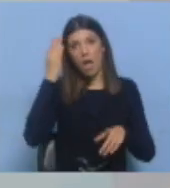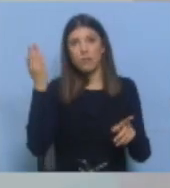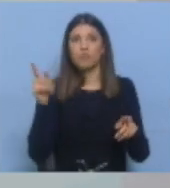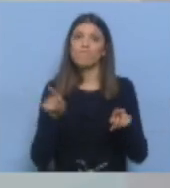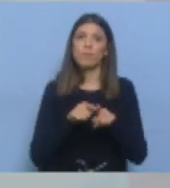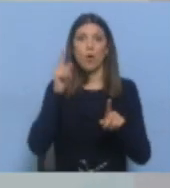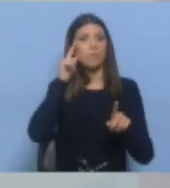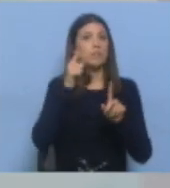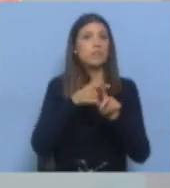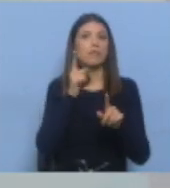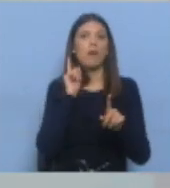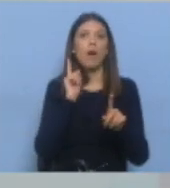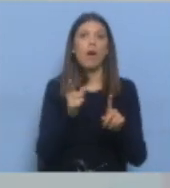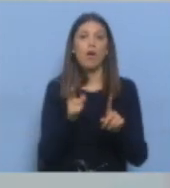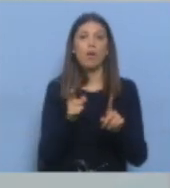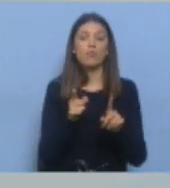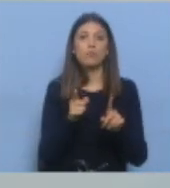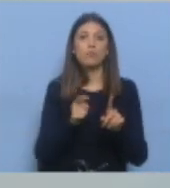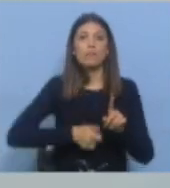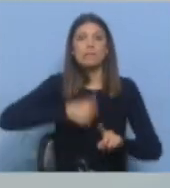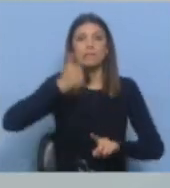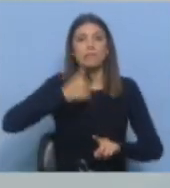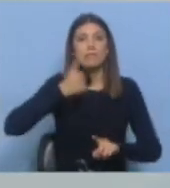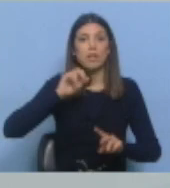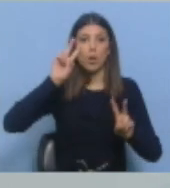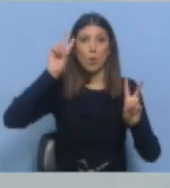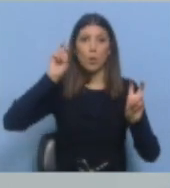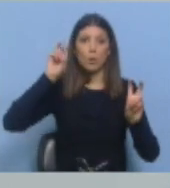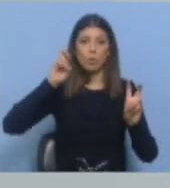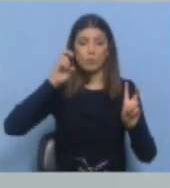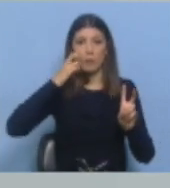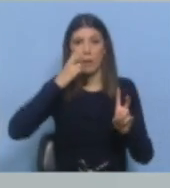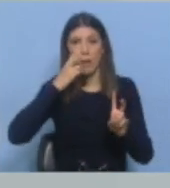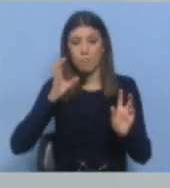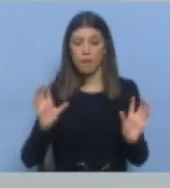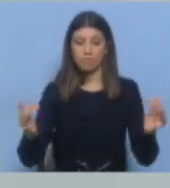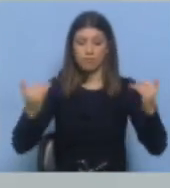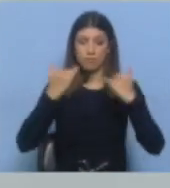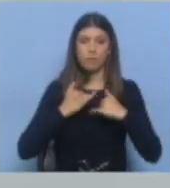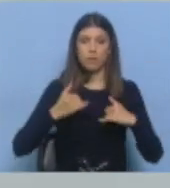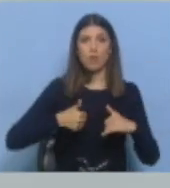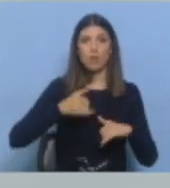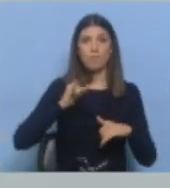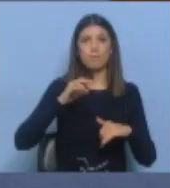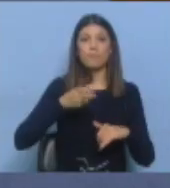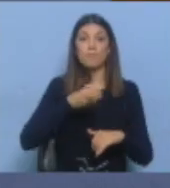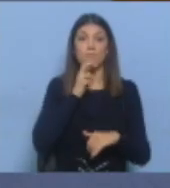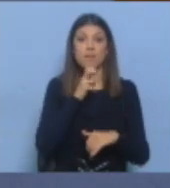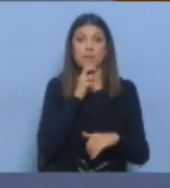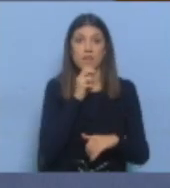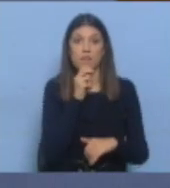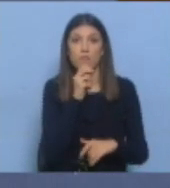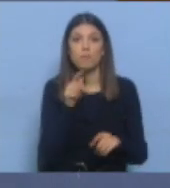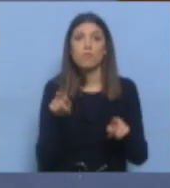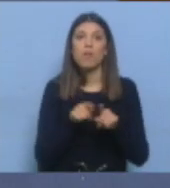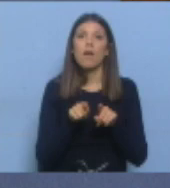essa também, não é por acaso que ele agora já convocou como tema do próximo Sínodo Geral dos Bispos, exatamente isso. Eu volto a palavra, não é para parecer que me estou a queixar do meu